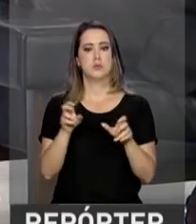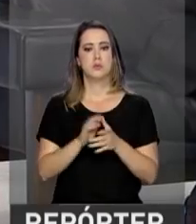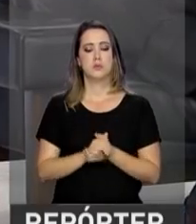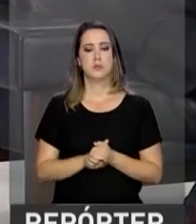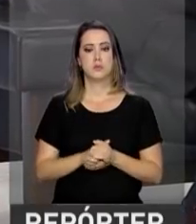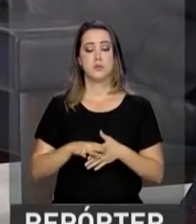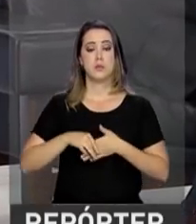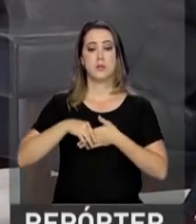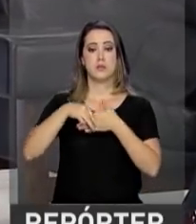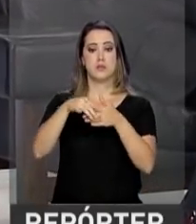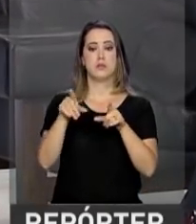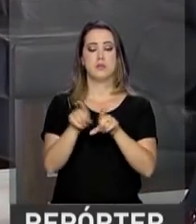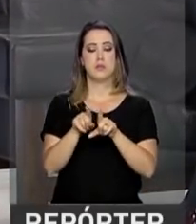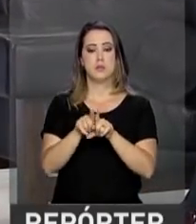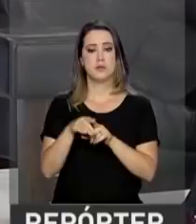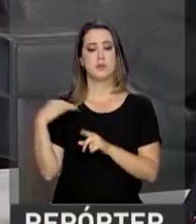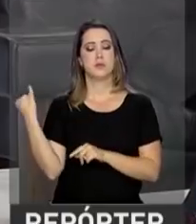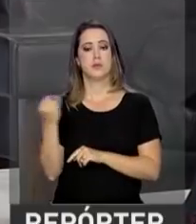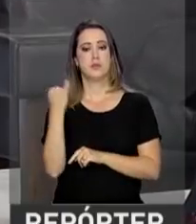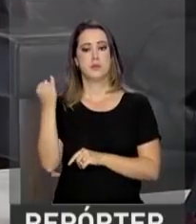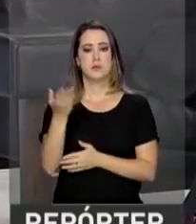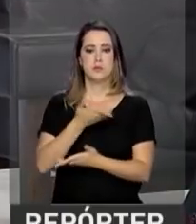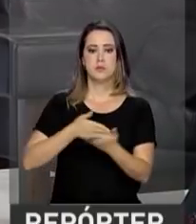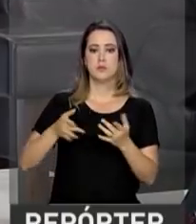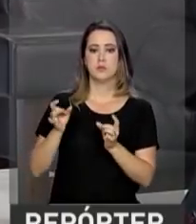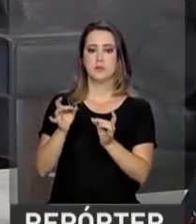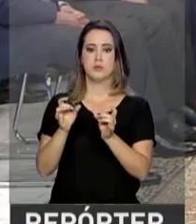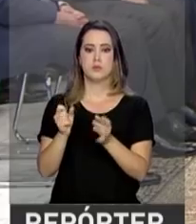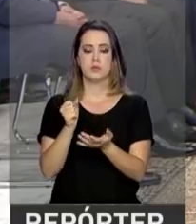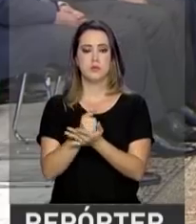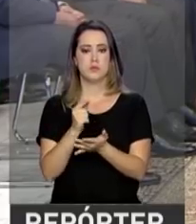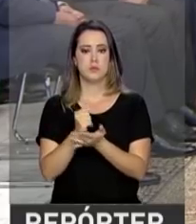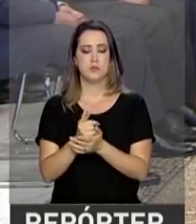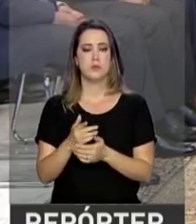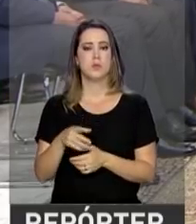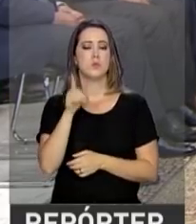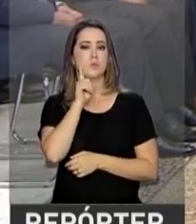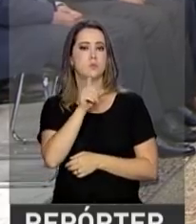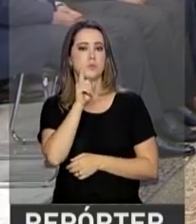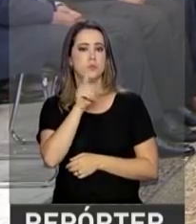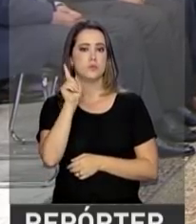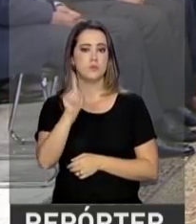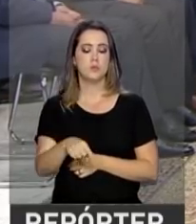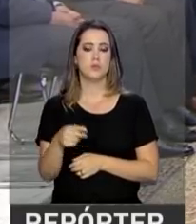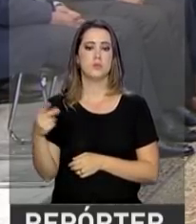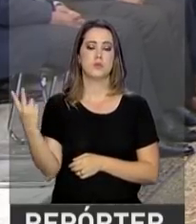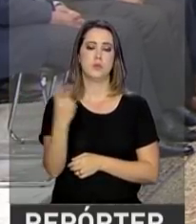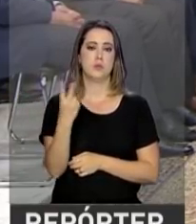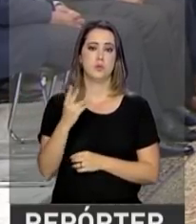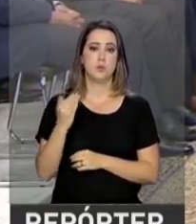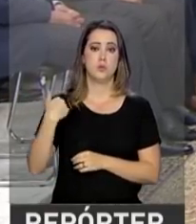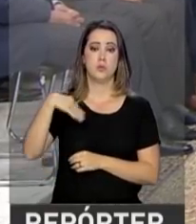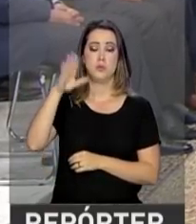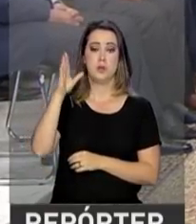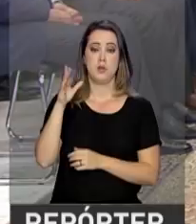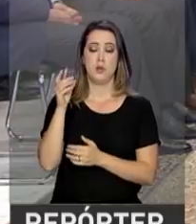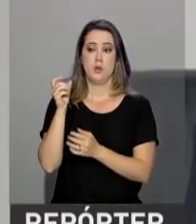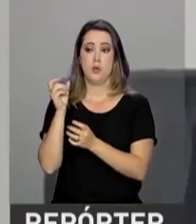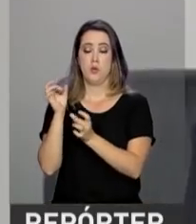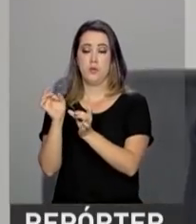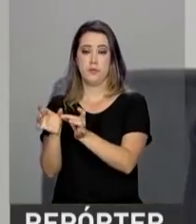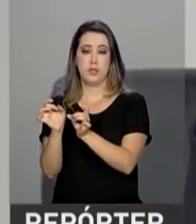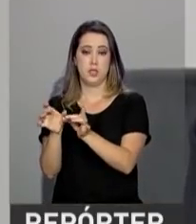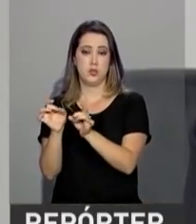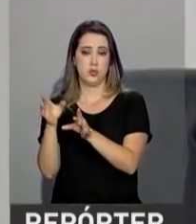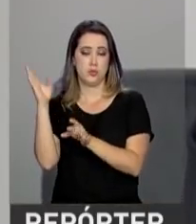As lideranças também destacaram as relações comerciais. Os Estados Unidos são o segundo maior parceiro comercial do Brasil. No